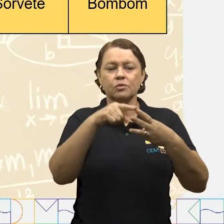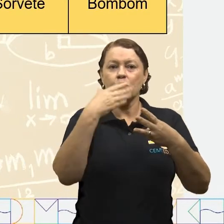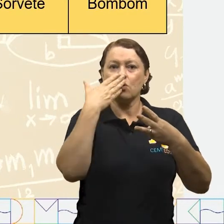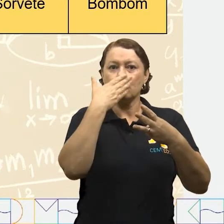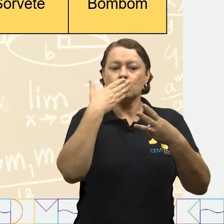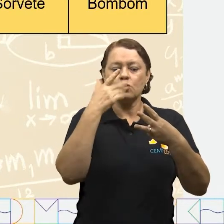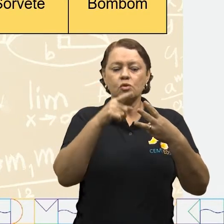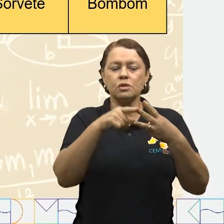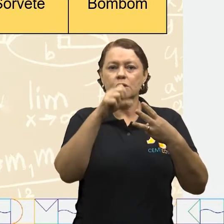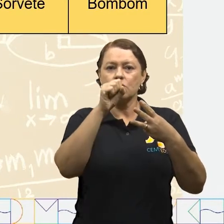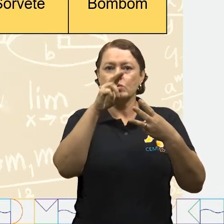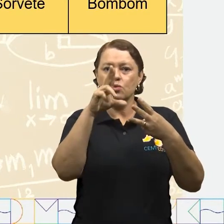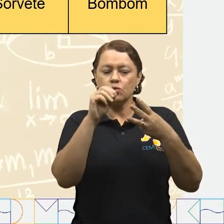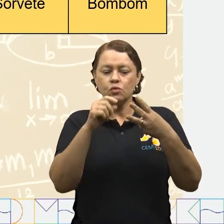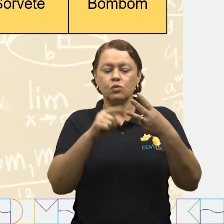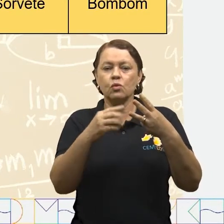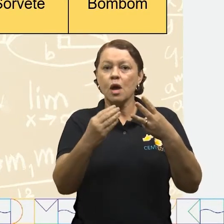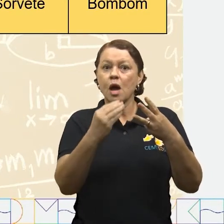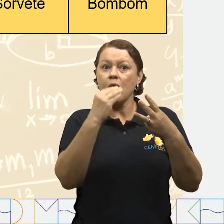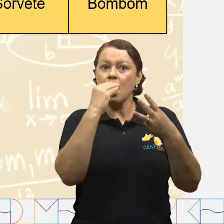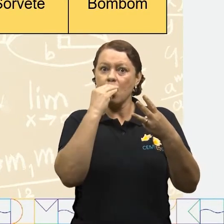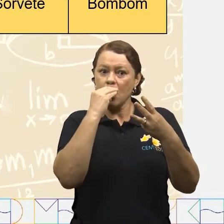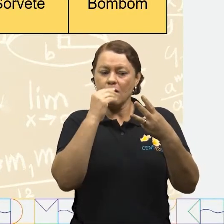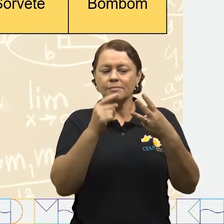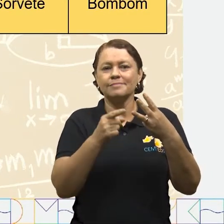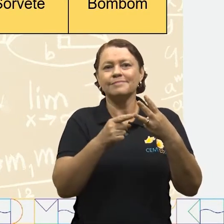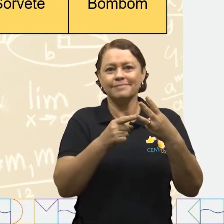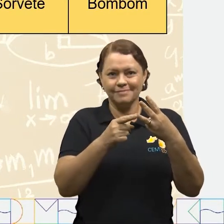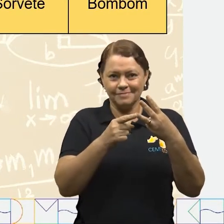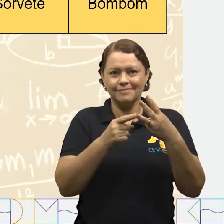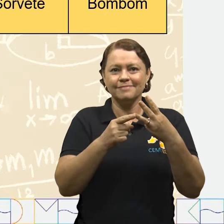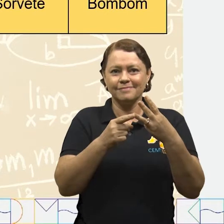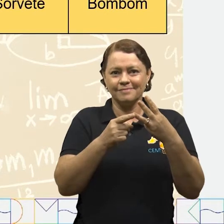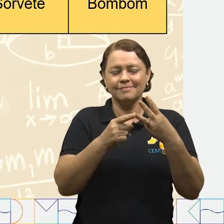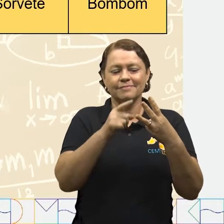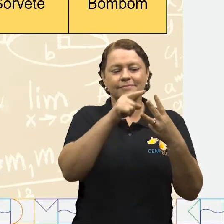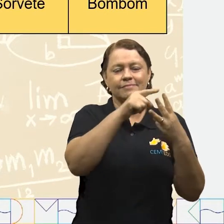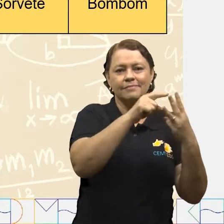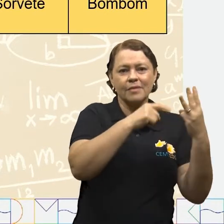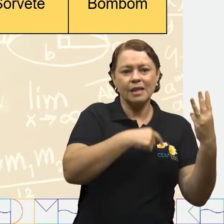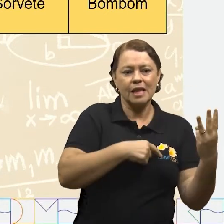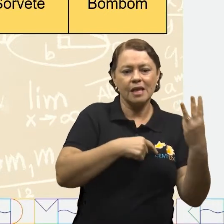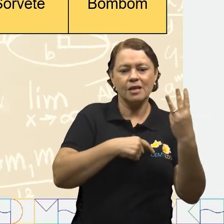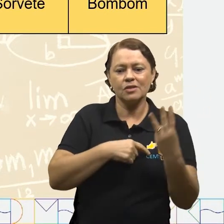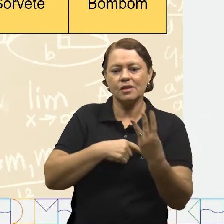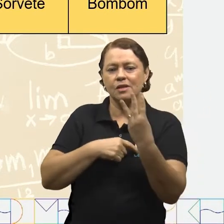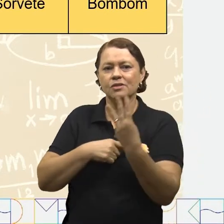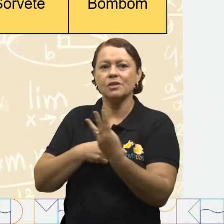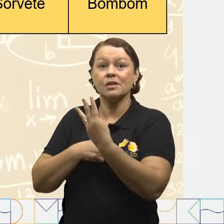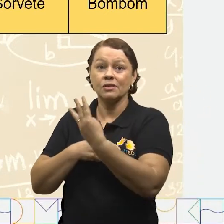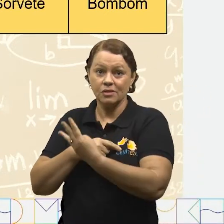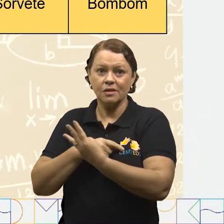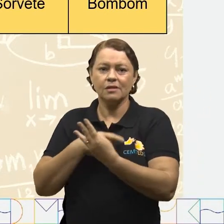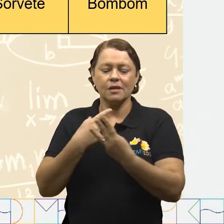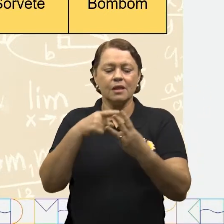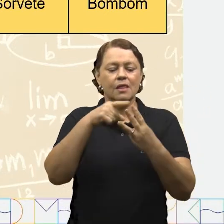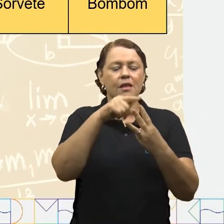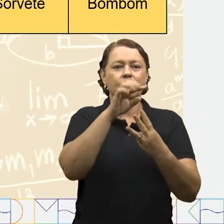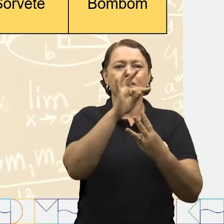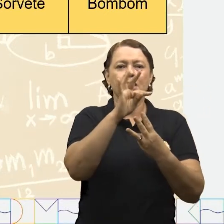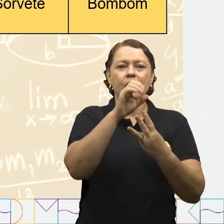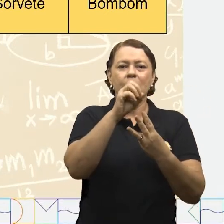três e pode acompanhar também uma das opções de sobremesa nós temos aí a torta